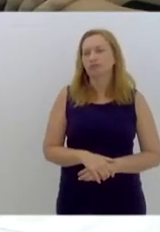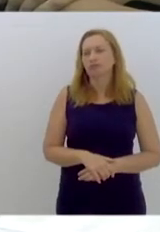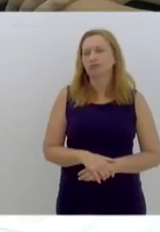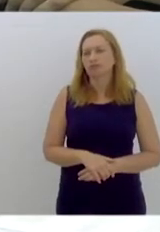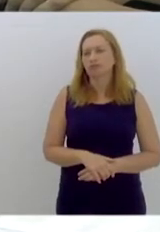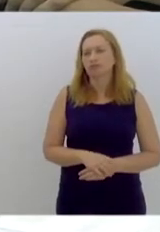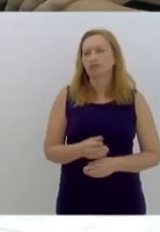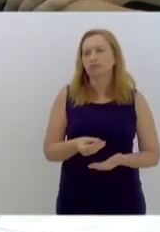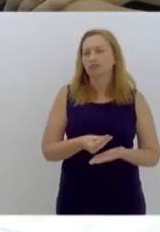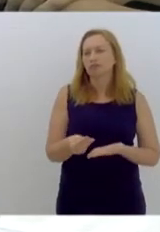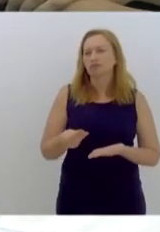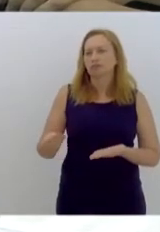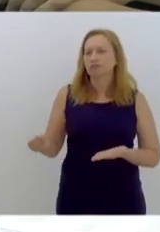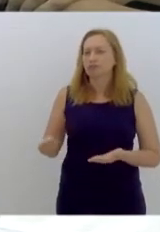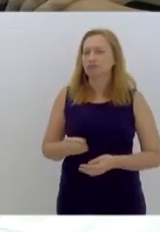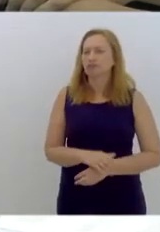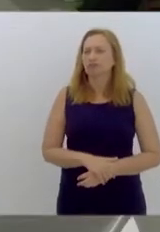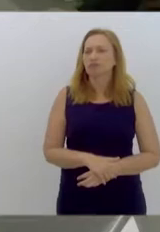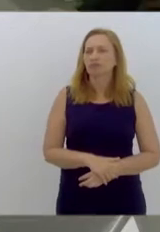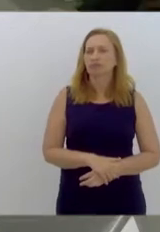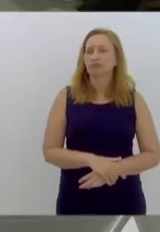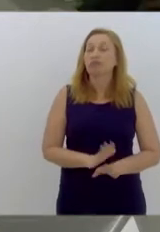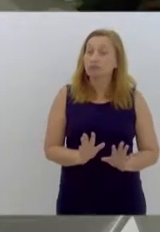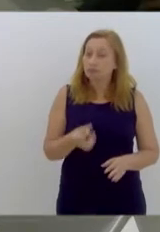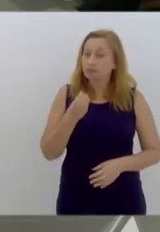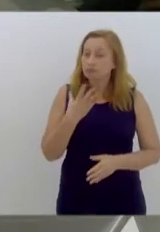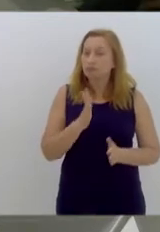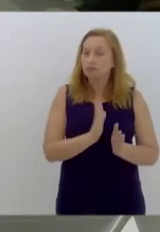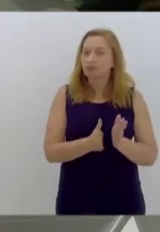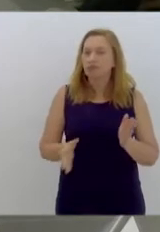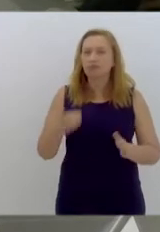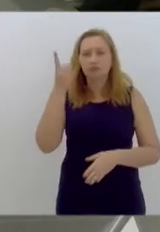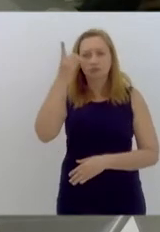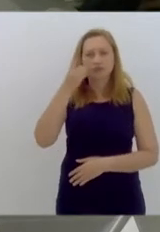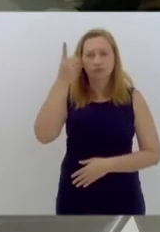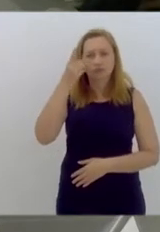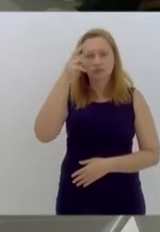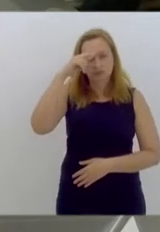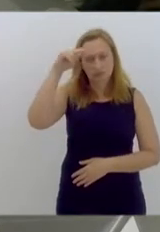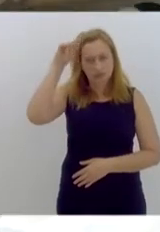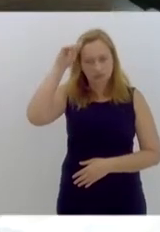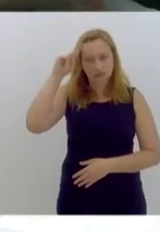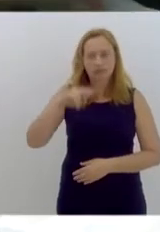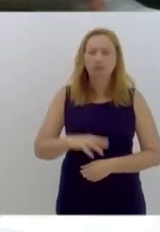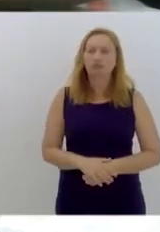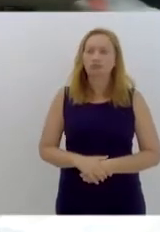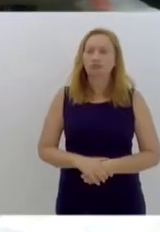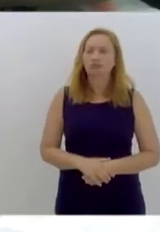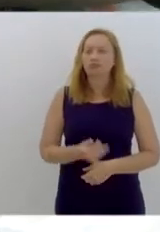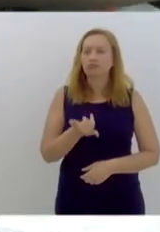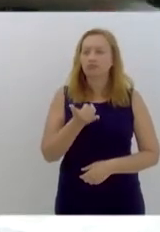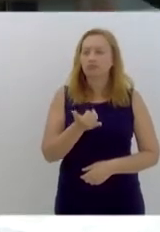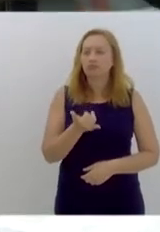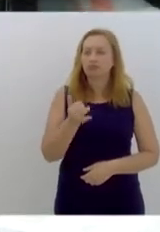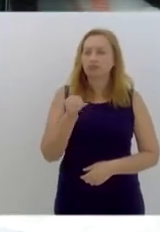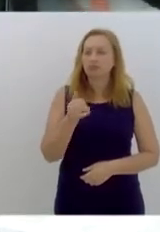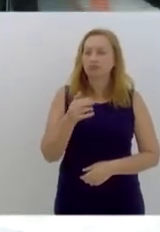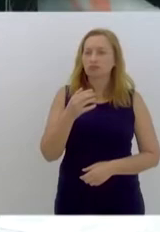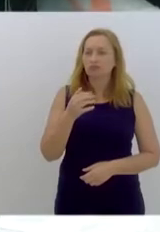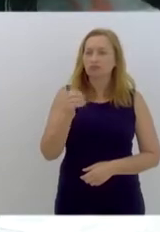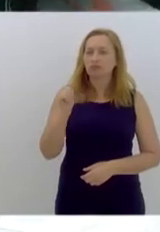de distribuição. Bom, então, pela ordem, deputado André Ferreirinha. André, não, desculpe.